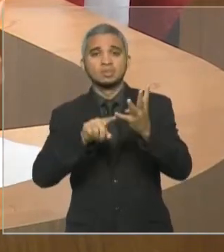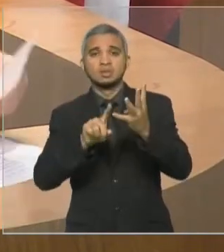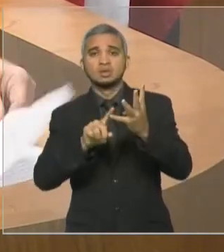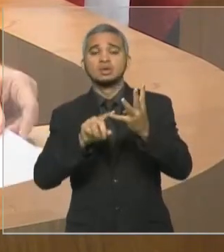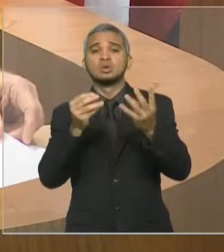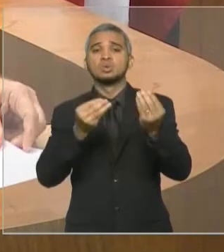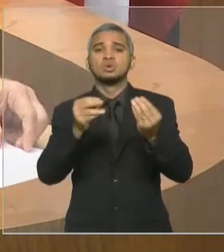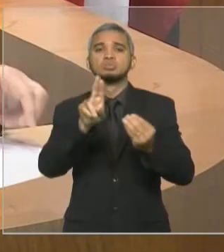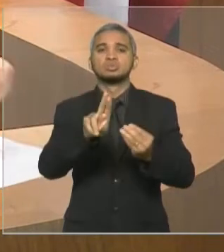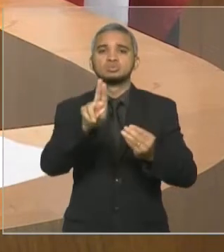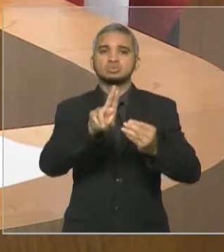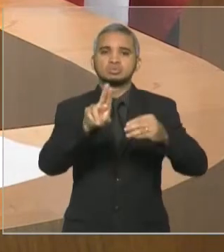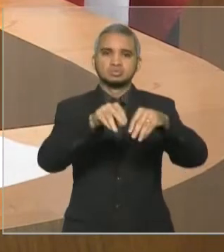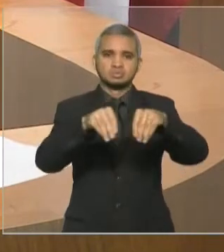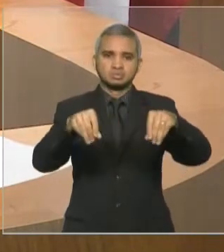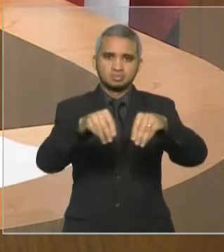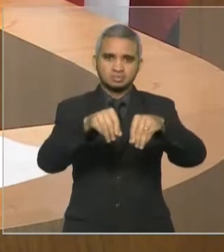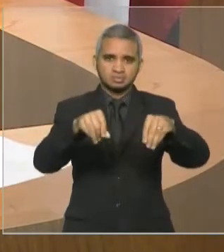a outra.